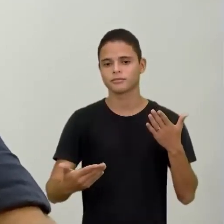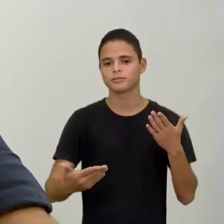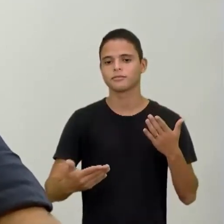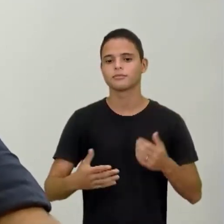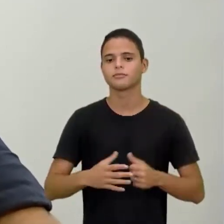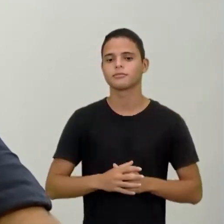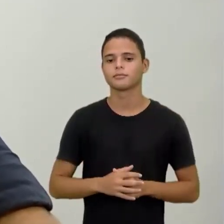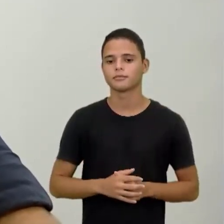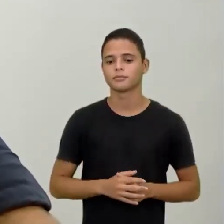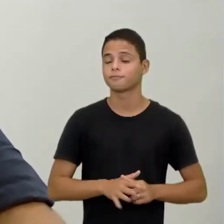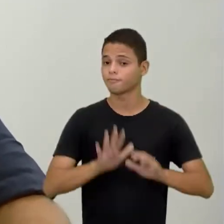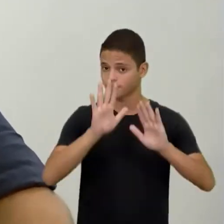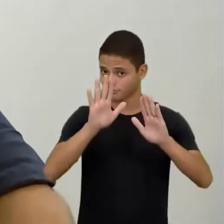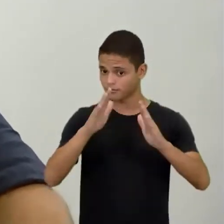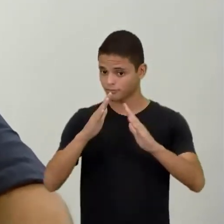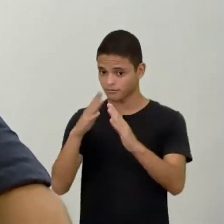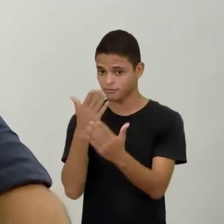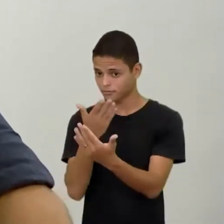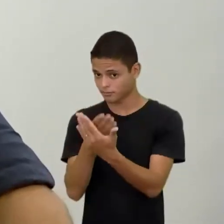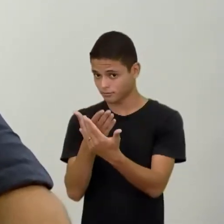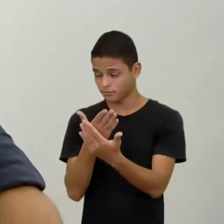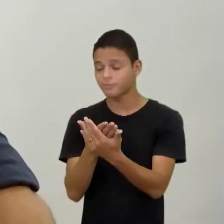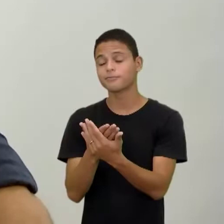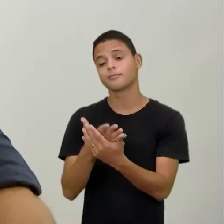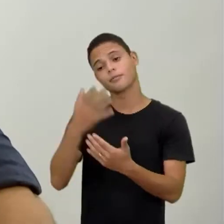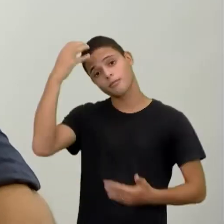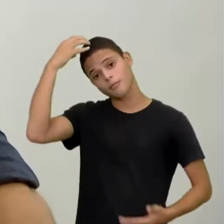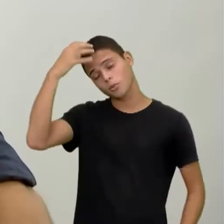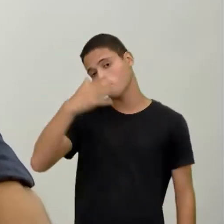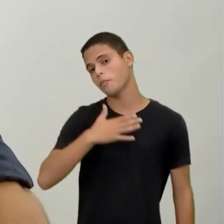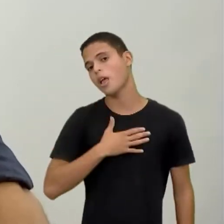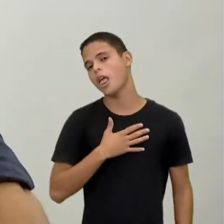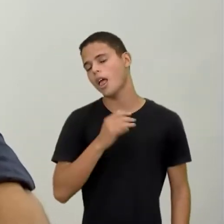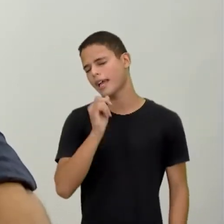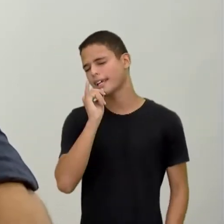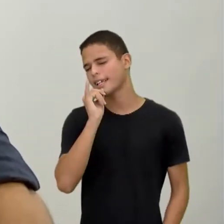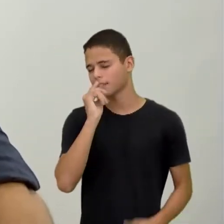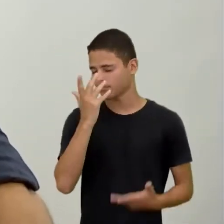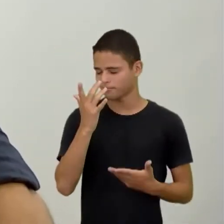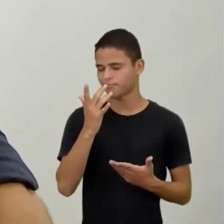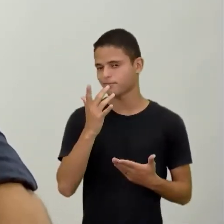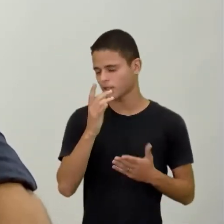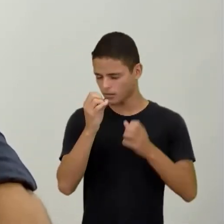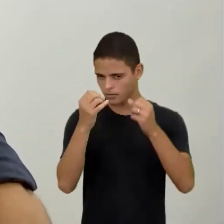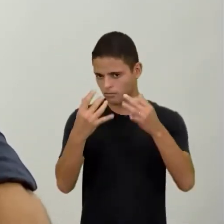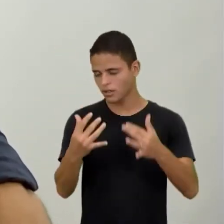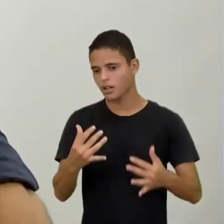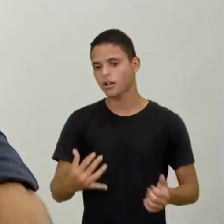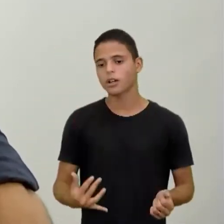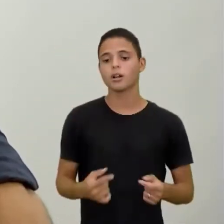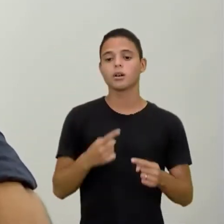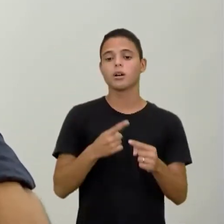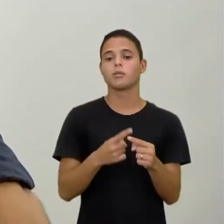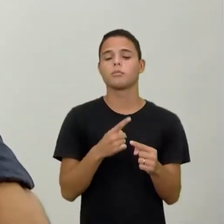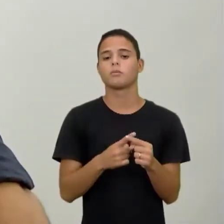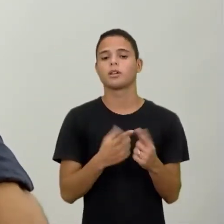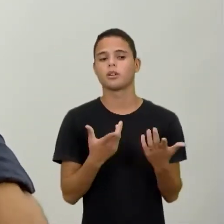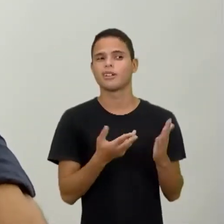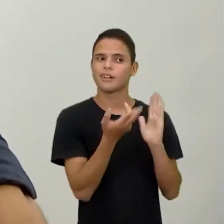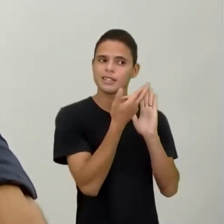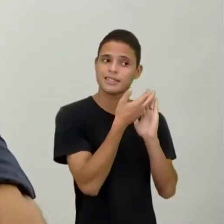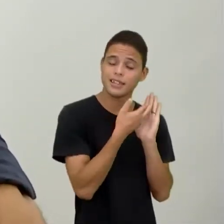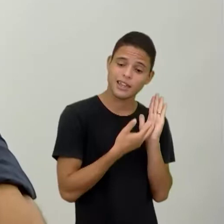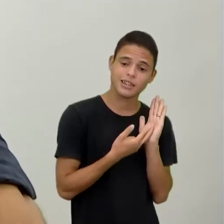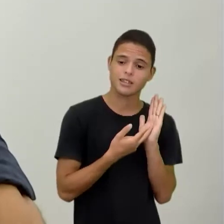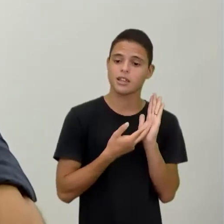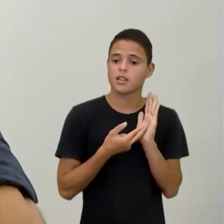todo. Na escola eu faço meia-culpa, porque às vezes a gente, quando fala de redação na escola, fala de texto argumentativo,